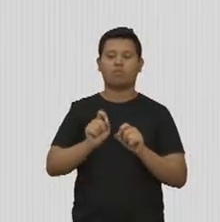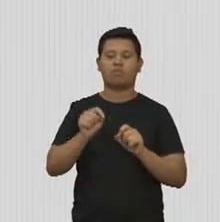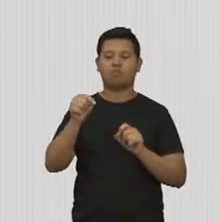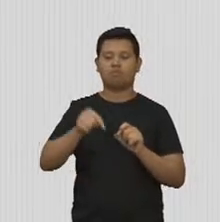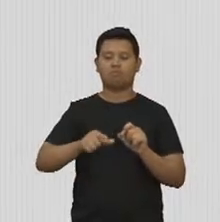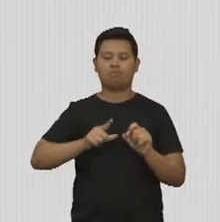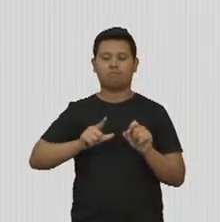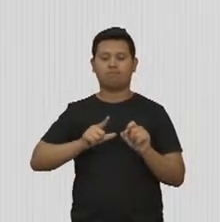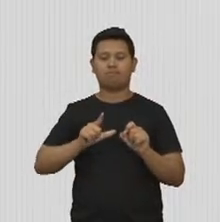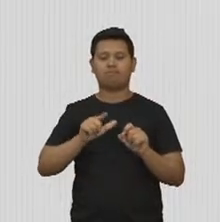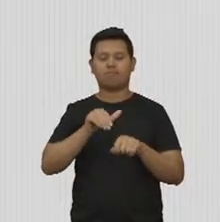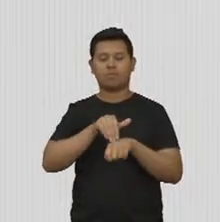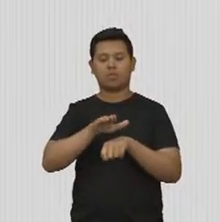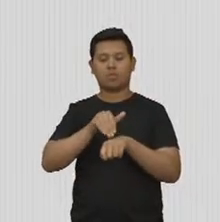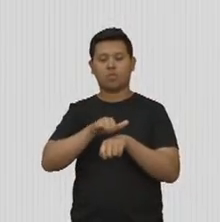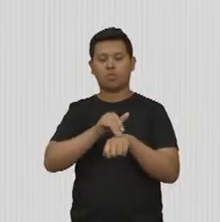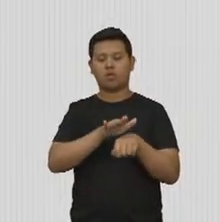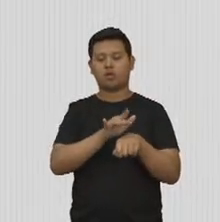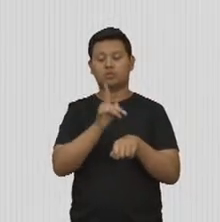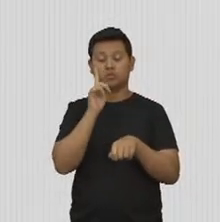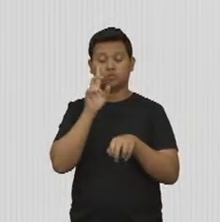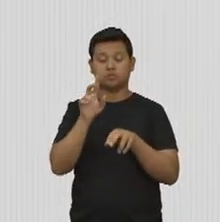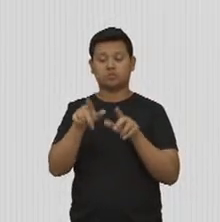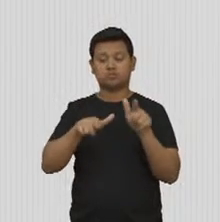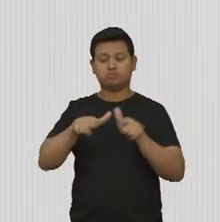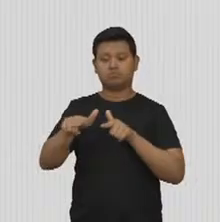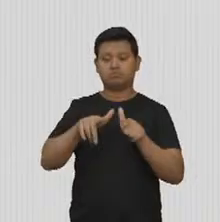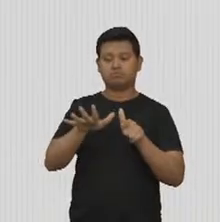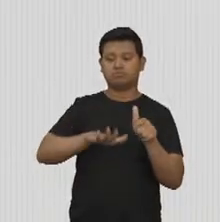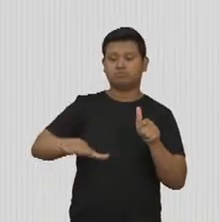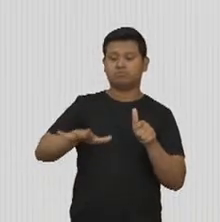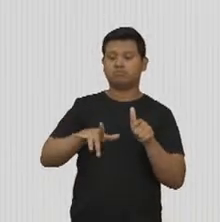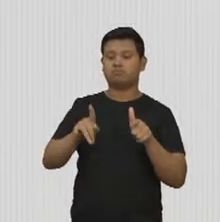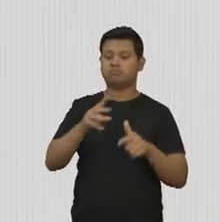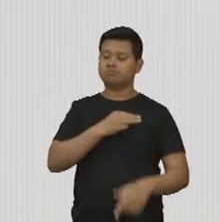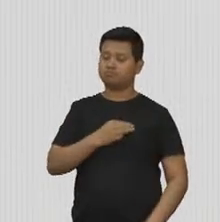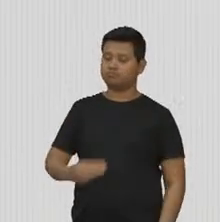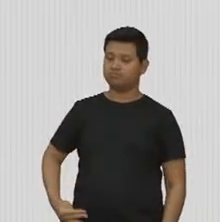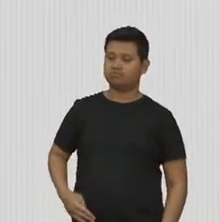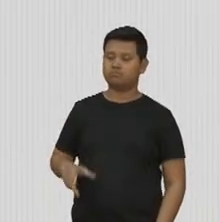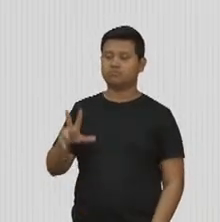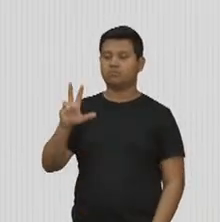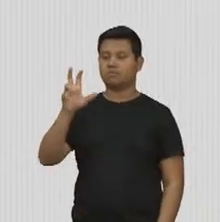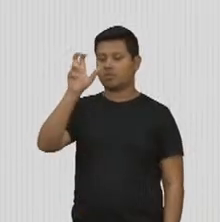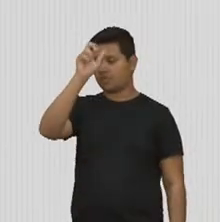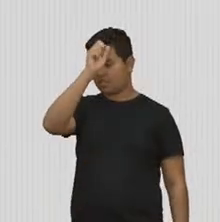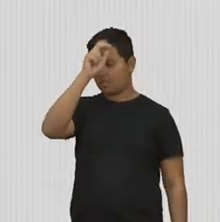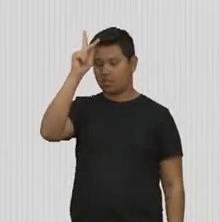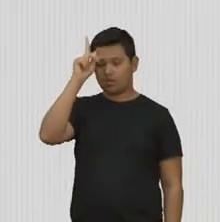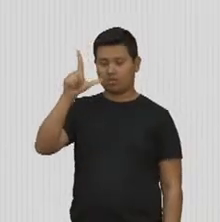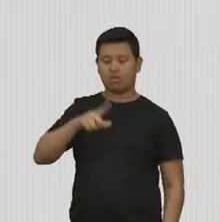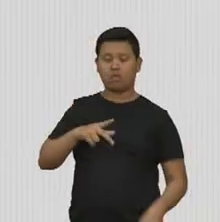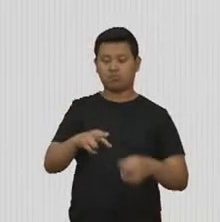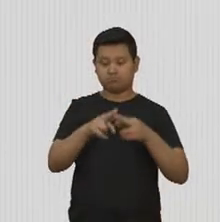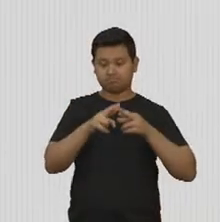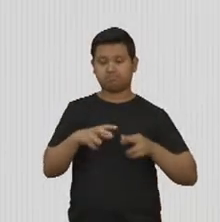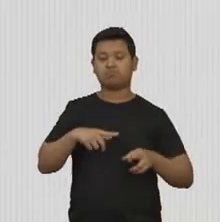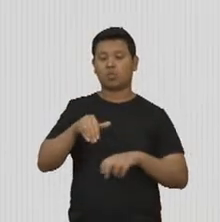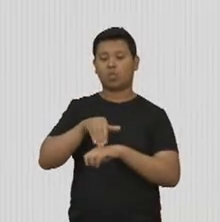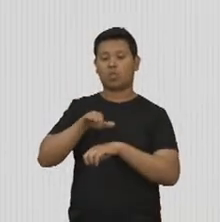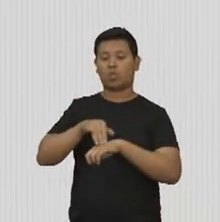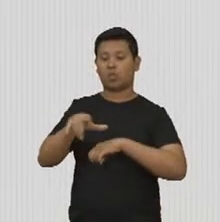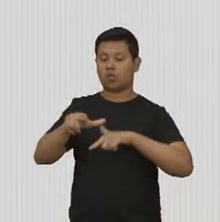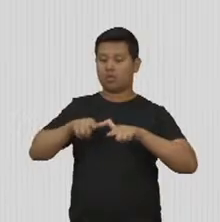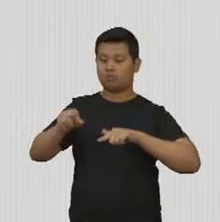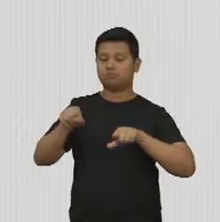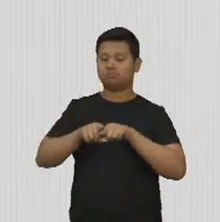gente tem indicações, que são sugestões de trabalho para a municipalidade, para a prefeitura. A gente tem requerimentos, que são sugestões de trabalho